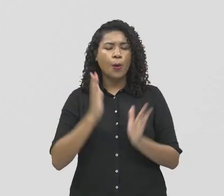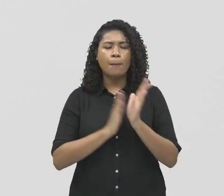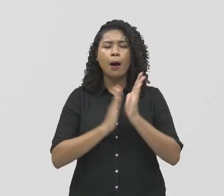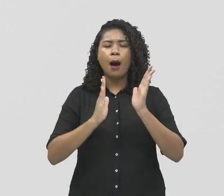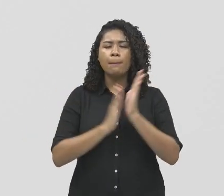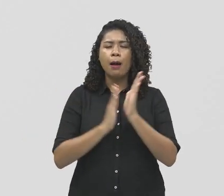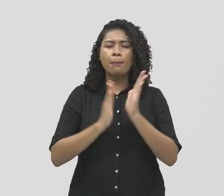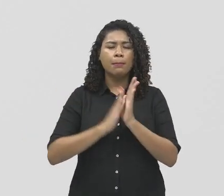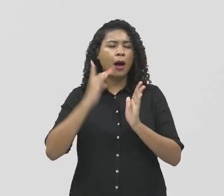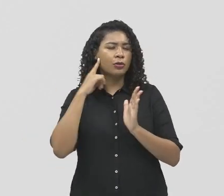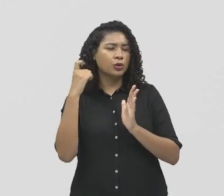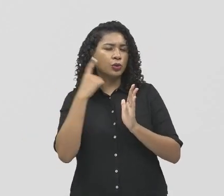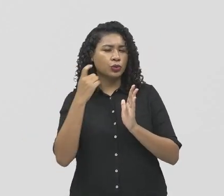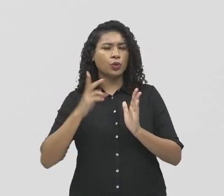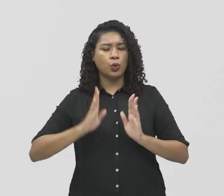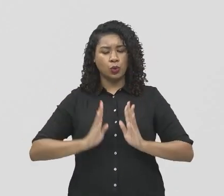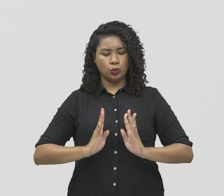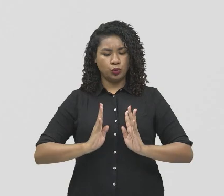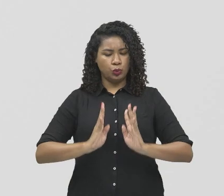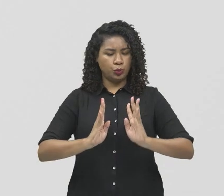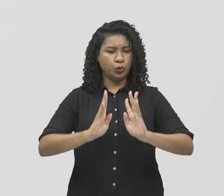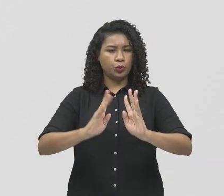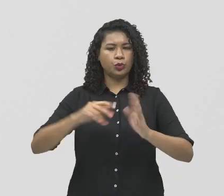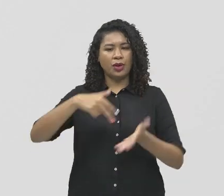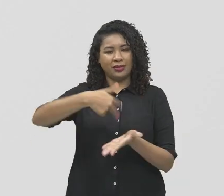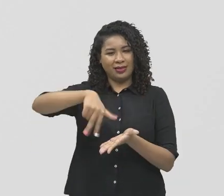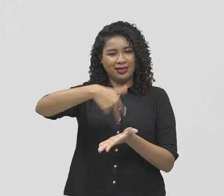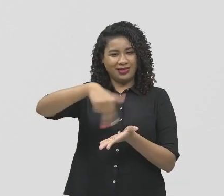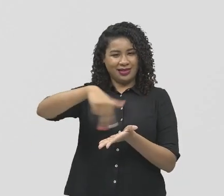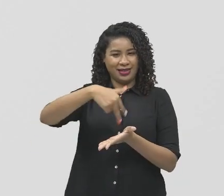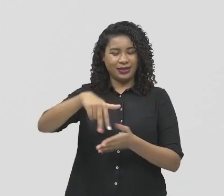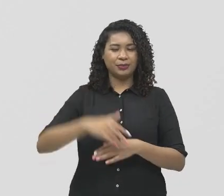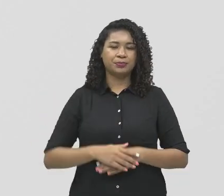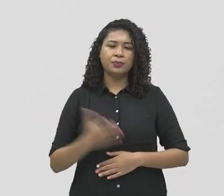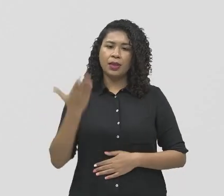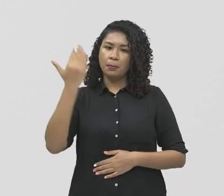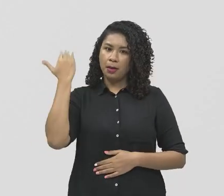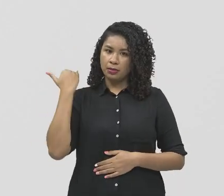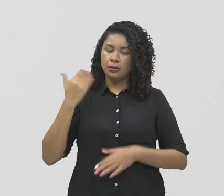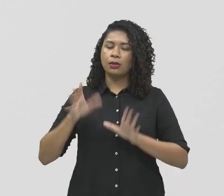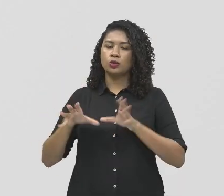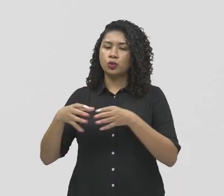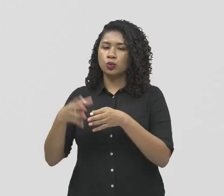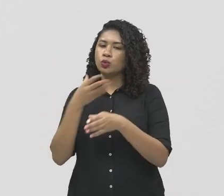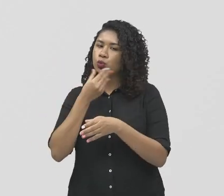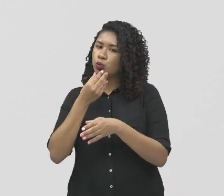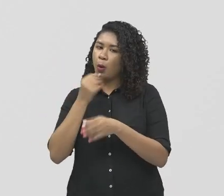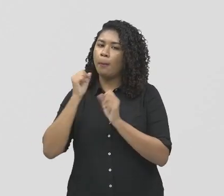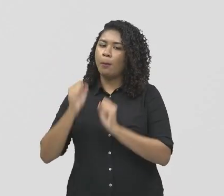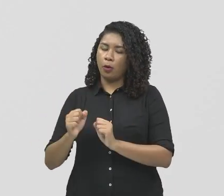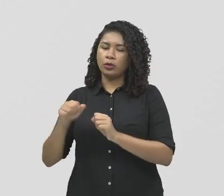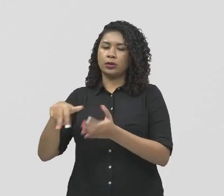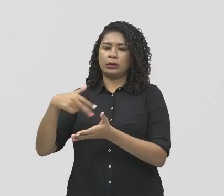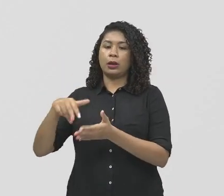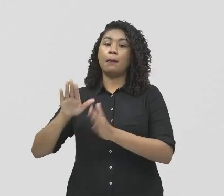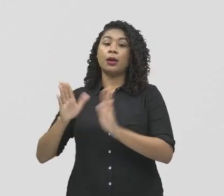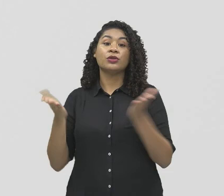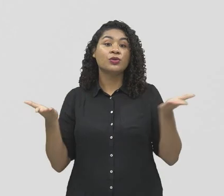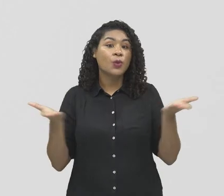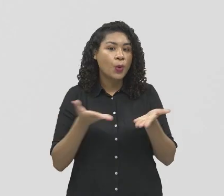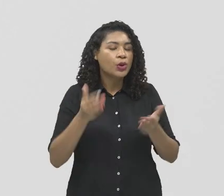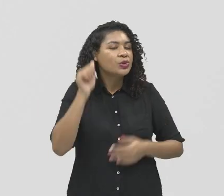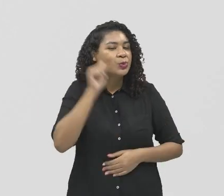Eles dançam em filas, enfileirados. Antes era dançado só por homens e hoje em dia também mulheres já